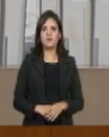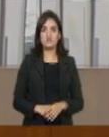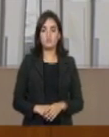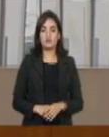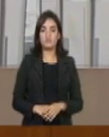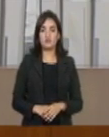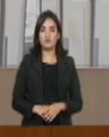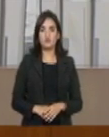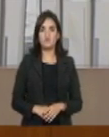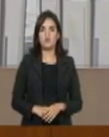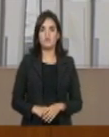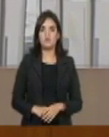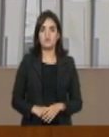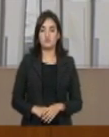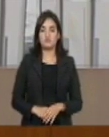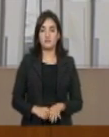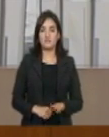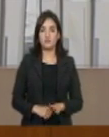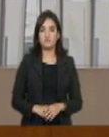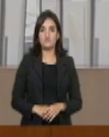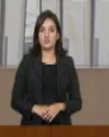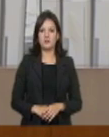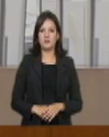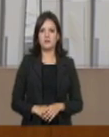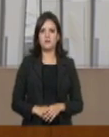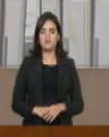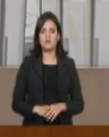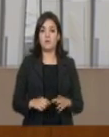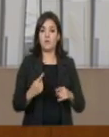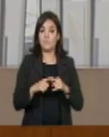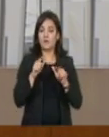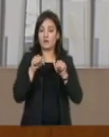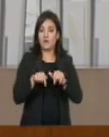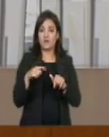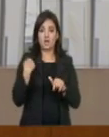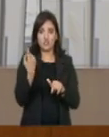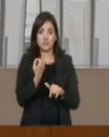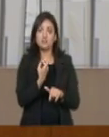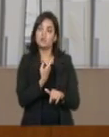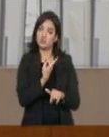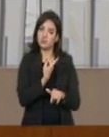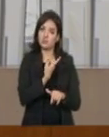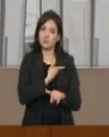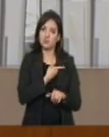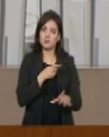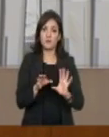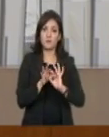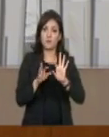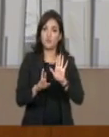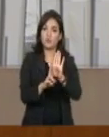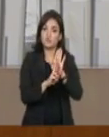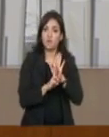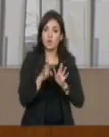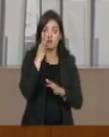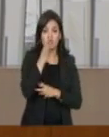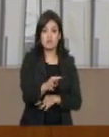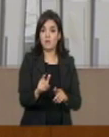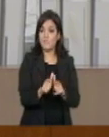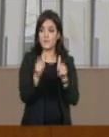quê? Exatamente porque muitas vezes aqui nós damos provimento a recursos da acusação. E a maioria deles são da